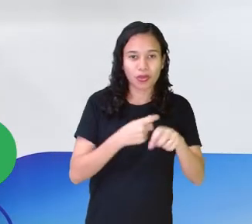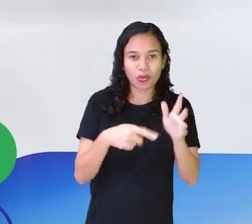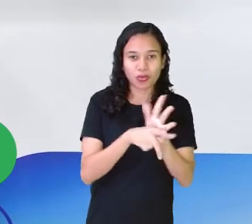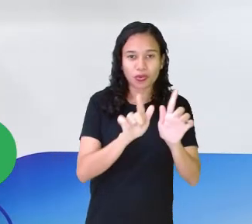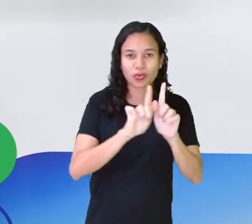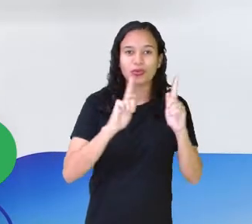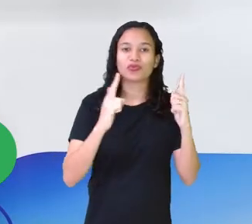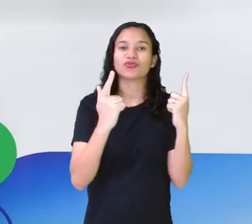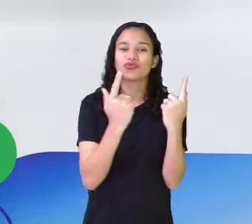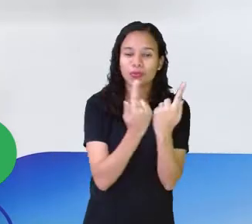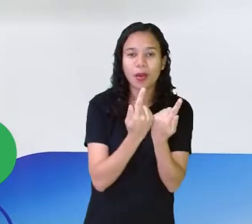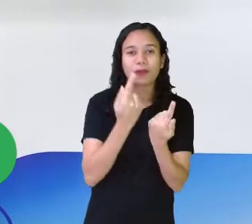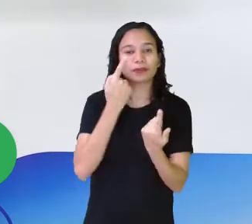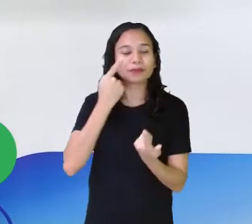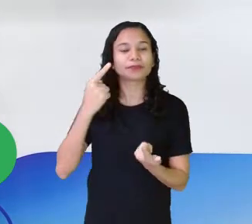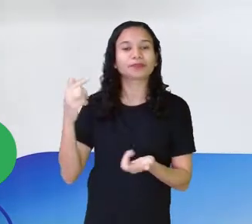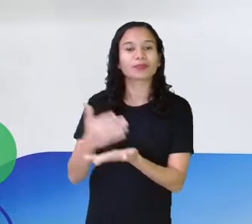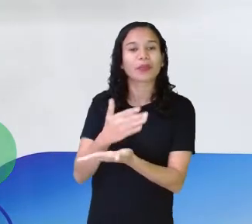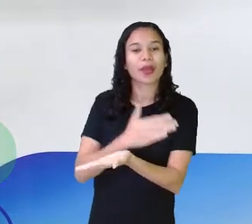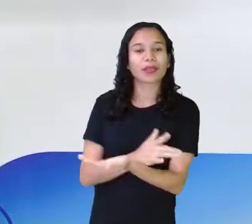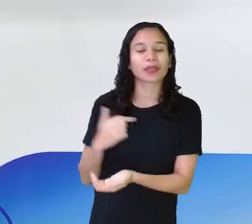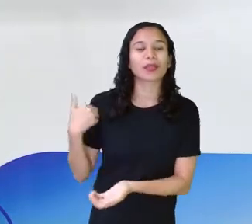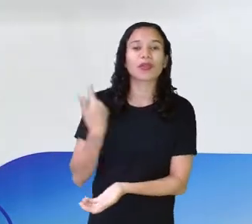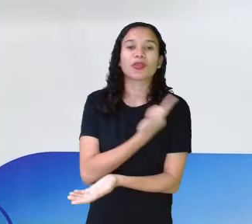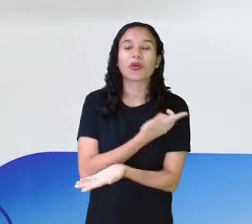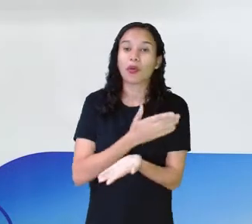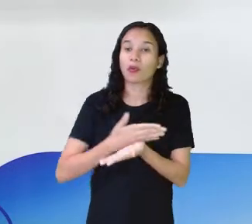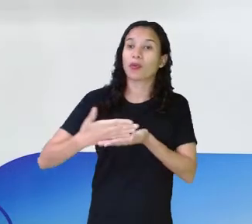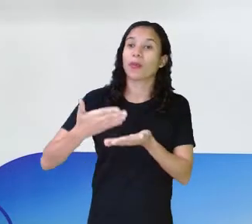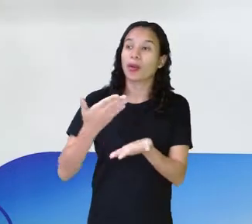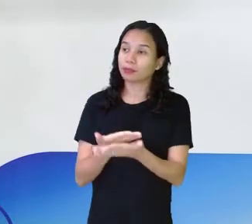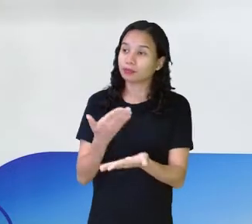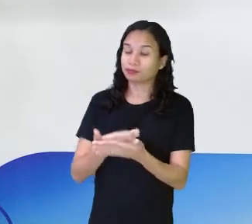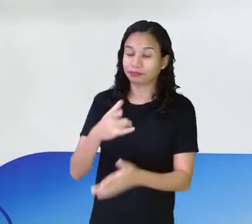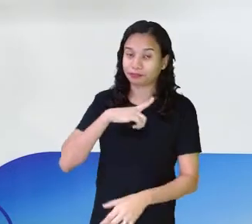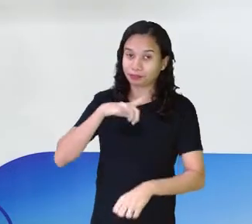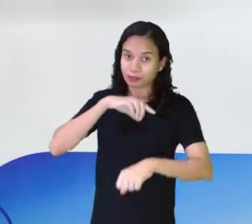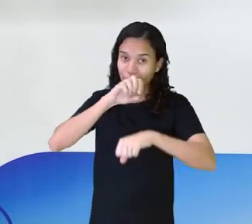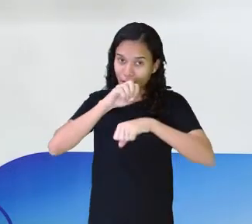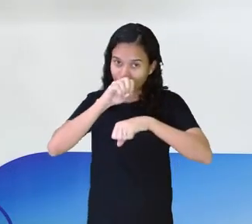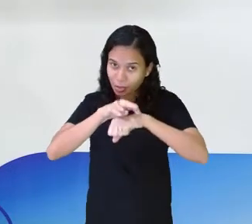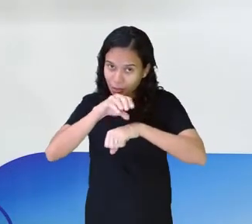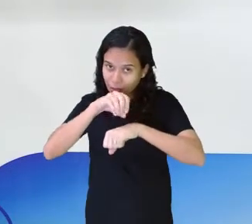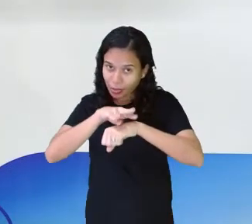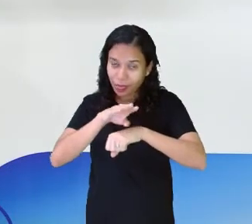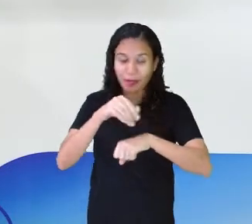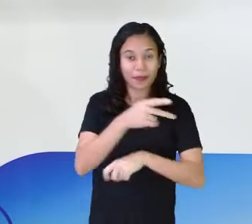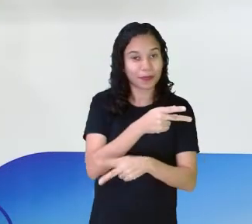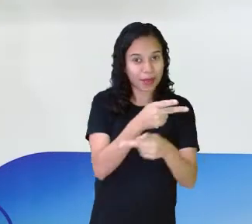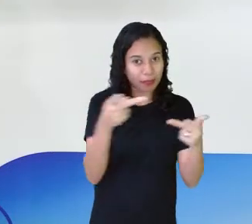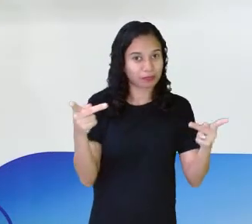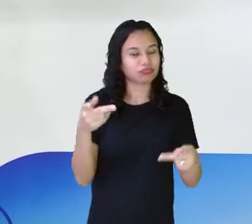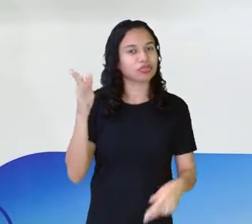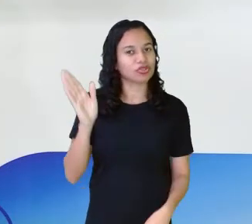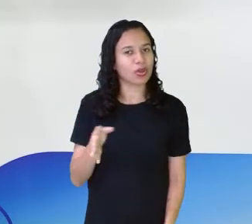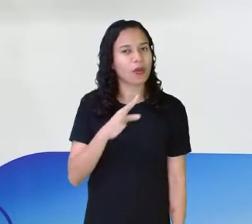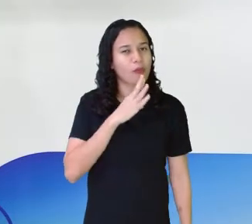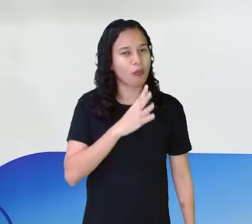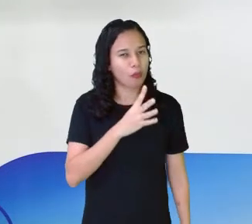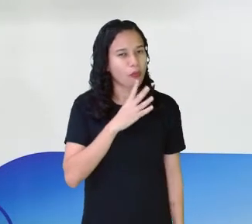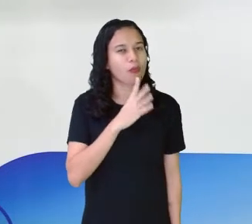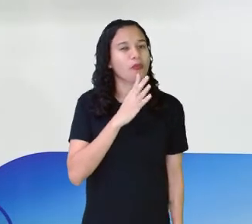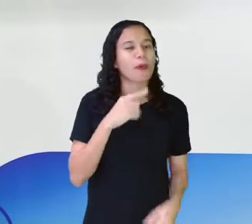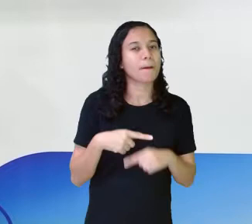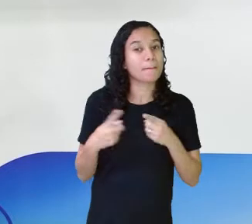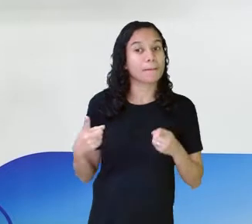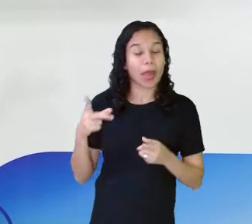geométricos, isso mesmo. Antes de começar a nossa aula, eu tenho aqueles velhos recadinhos, né? Aqueles que vocês já conhecem,